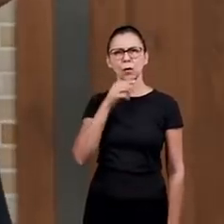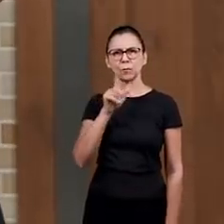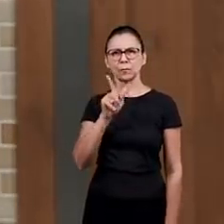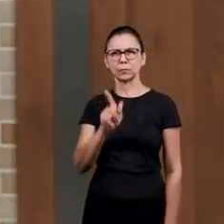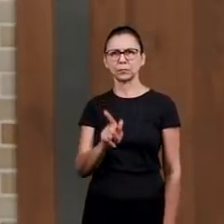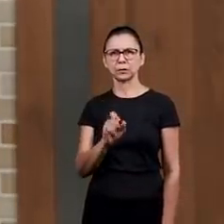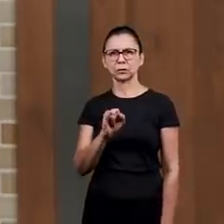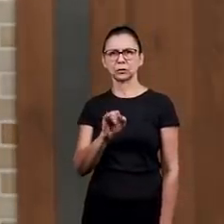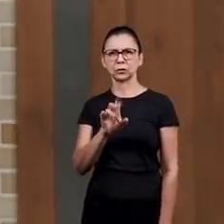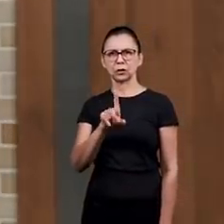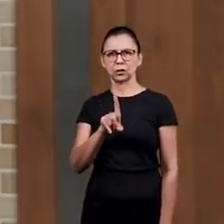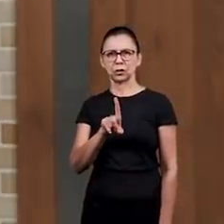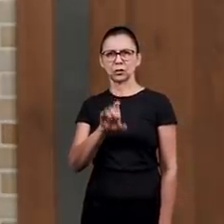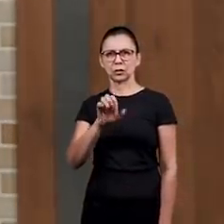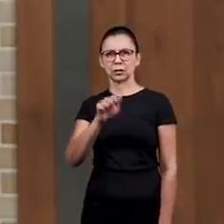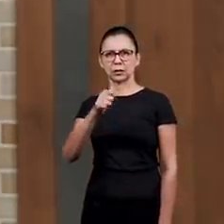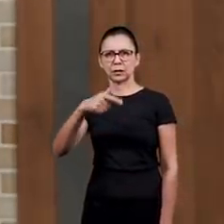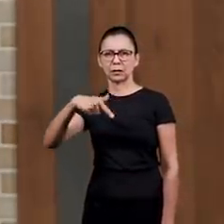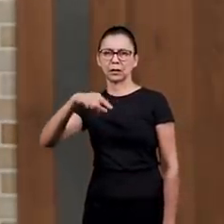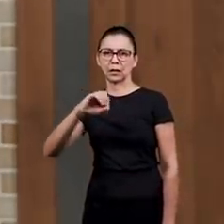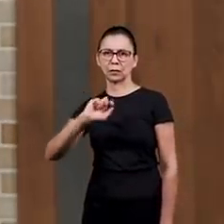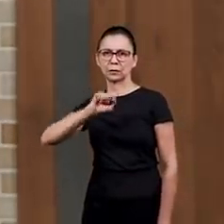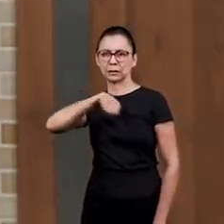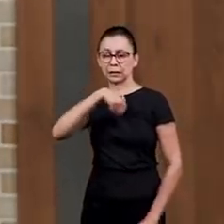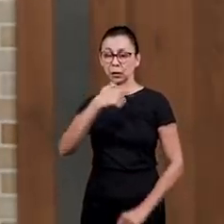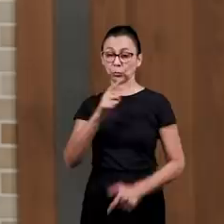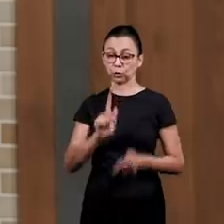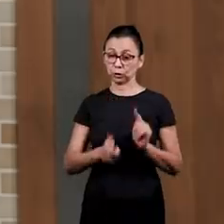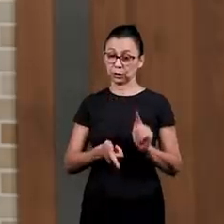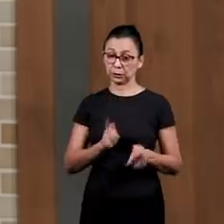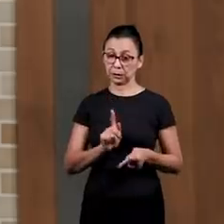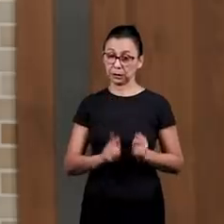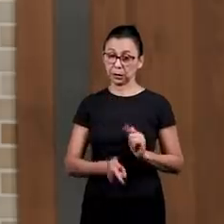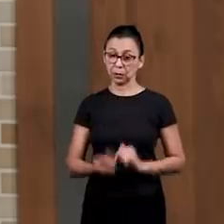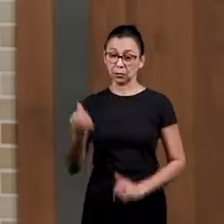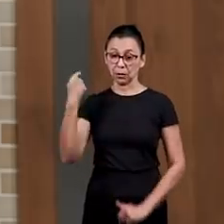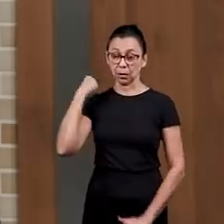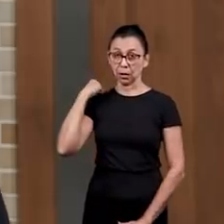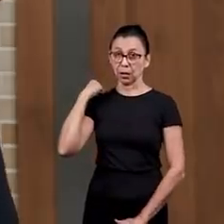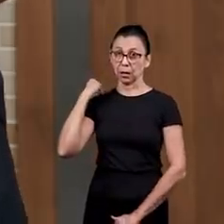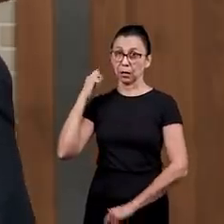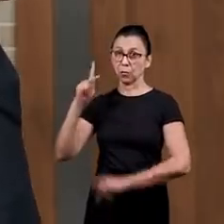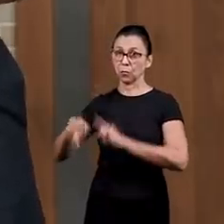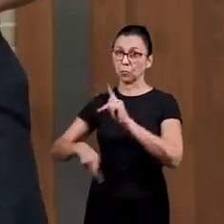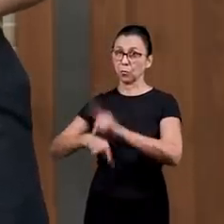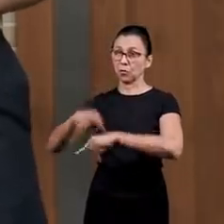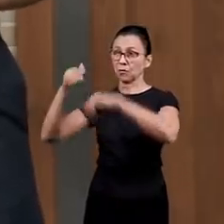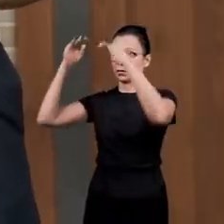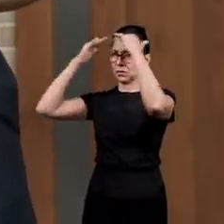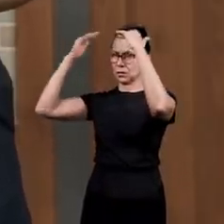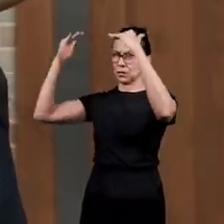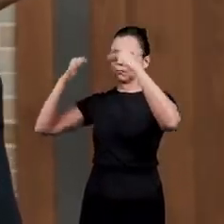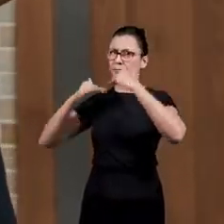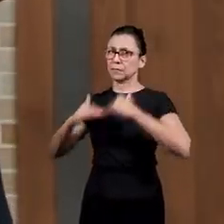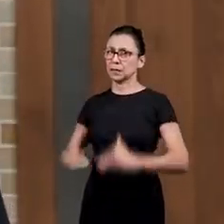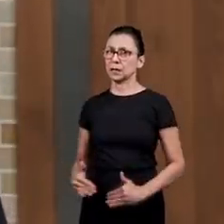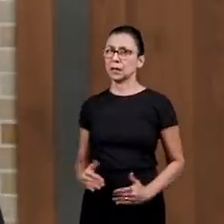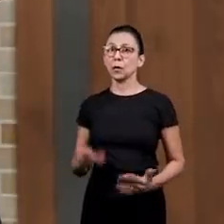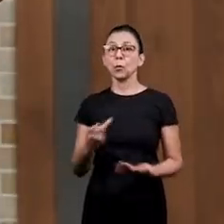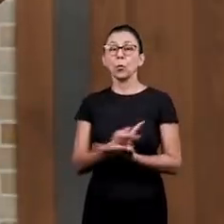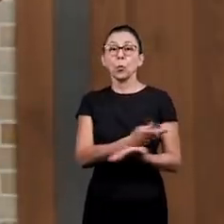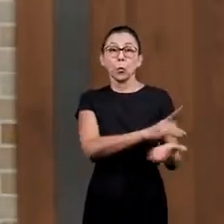de Israel estava vivendo em desobediência a Deus. E por isso, eles foram tomados